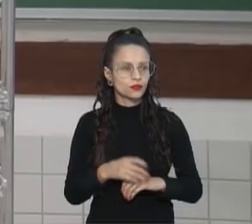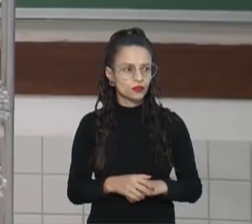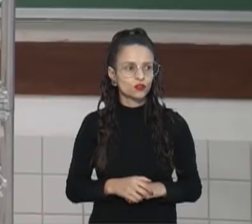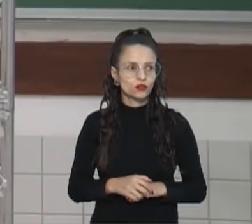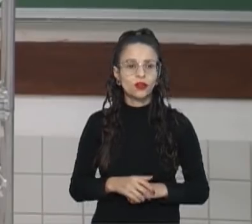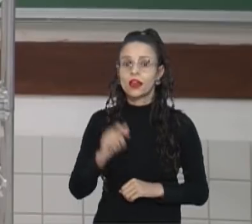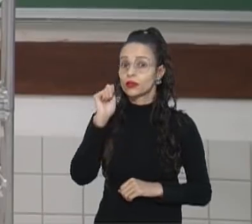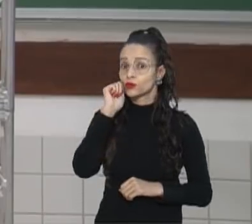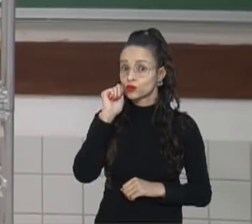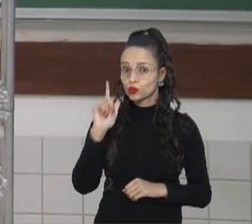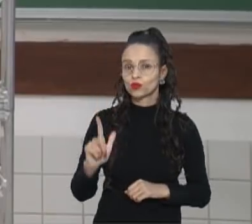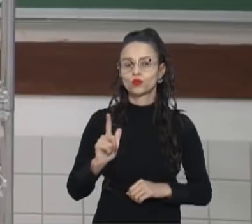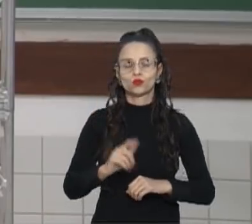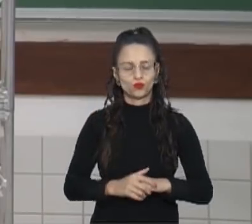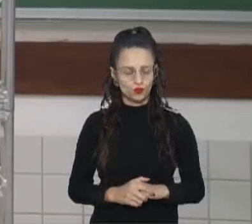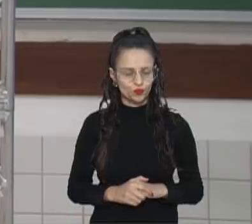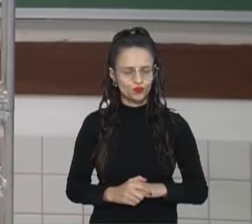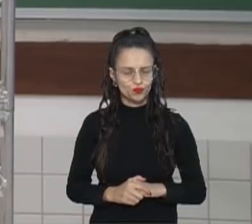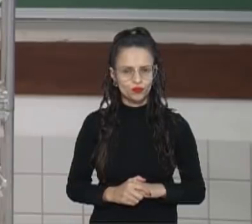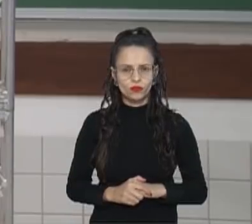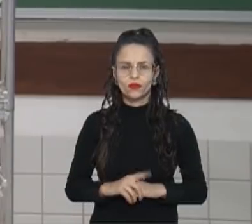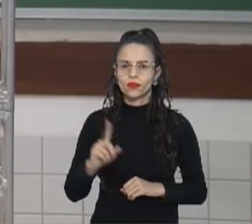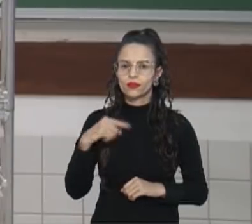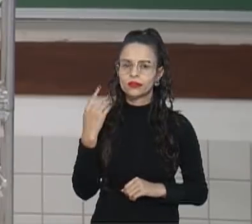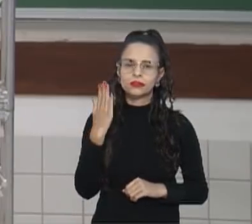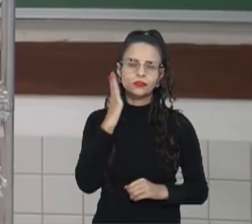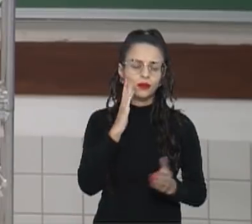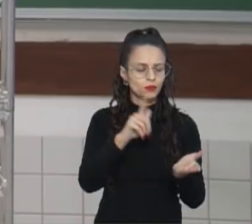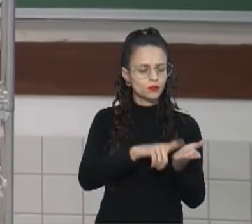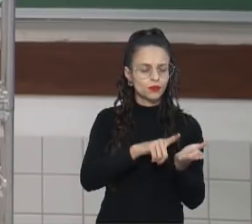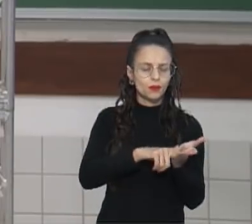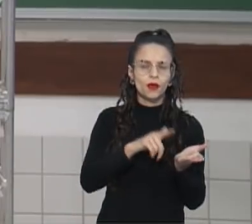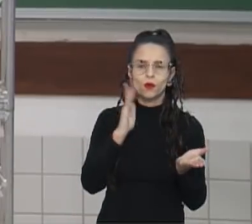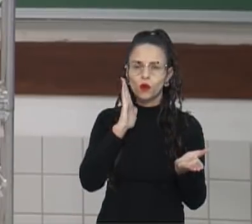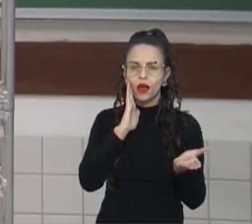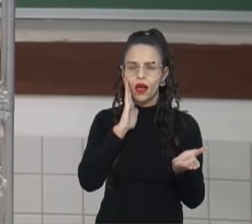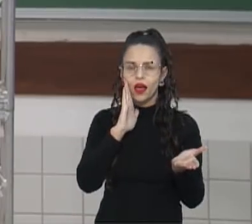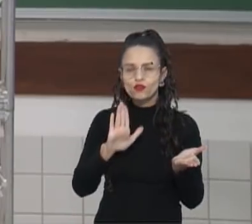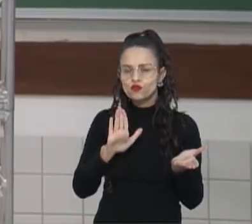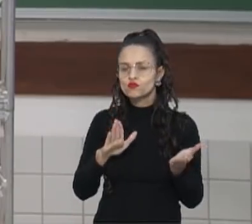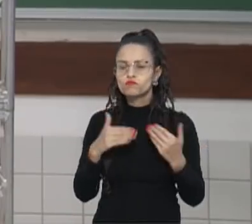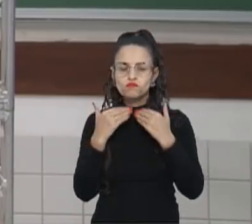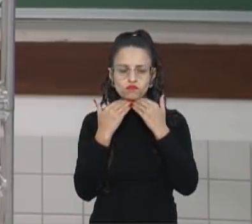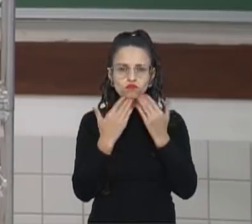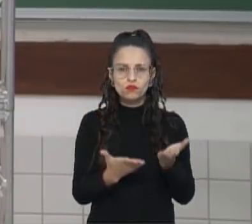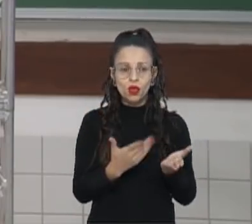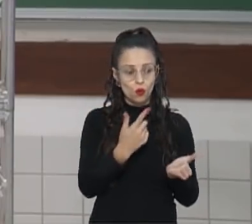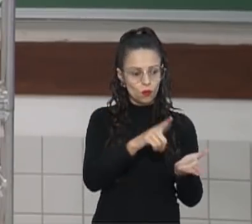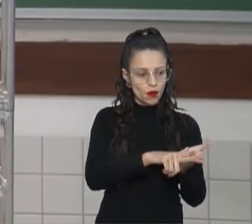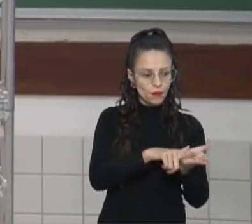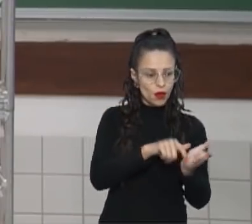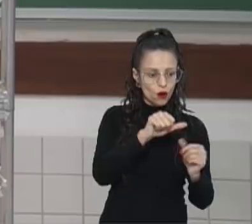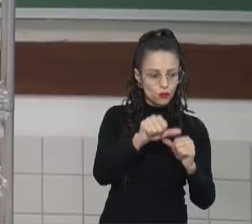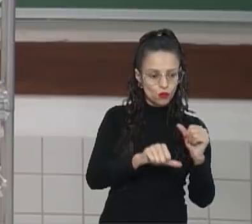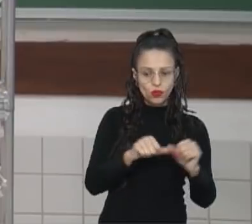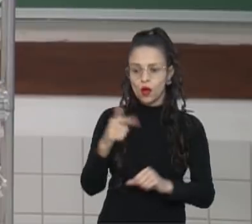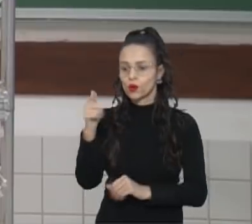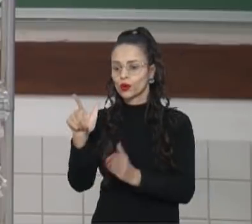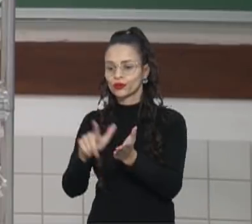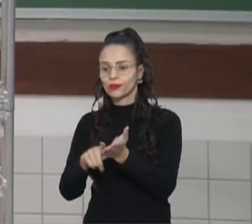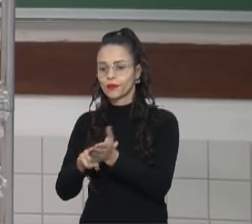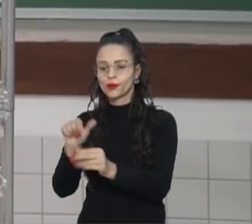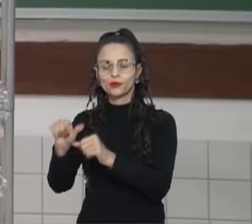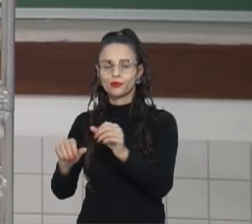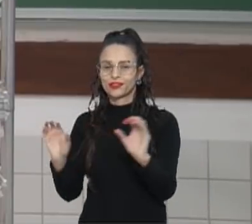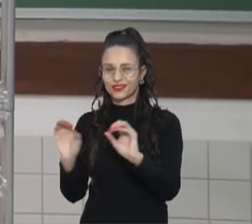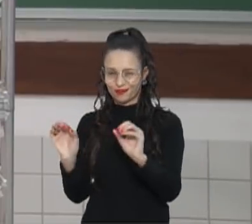bem azul, né? Já sabemos que o papel azul não vai acontecer nada, que quando um papel muda, o outro não se altera.